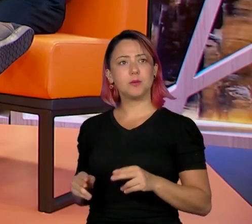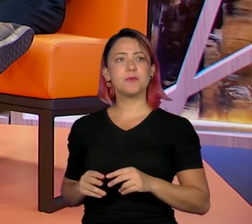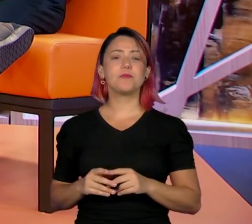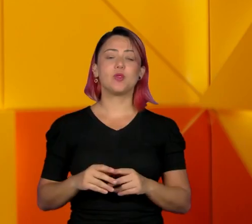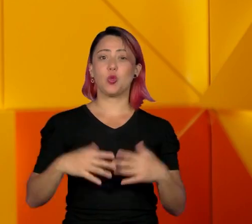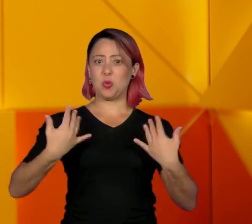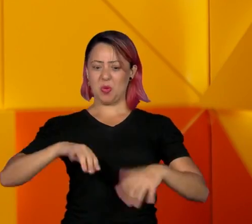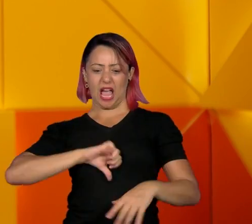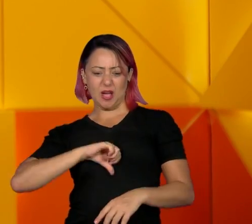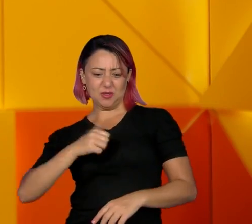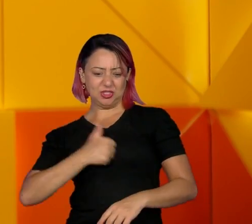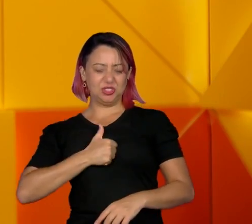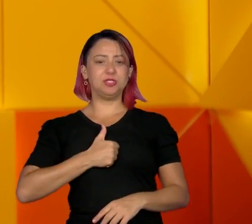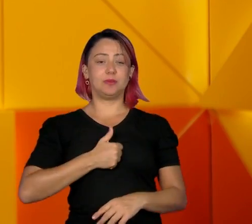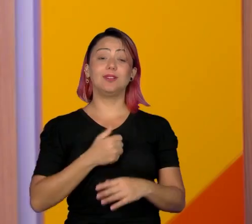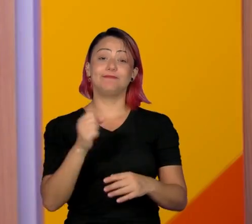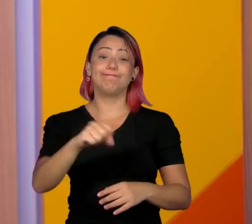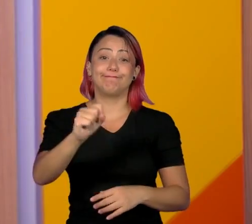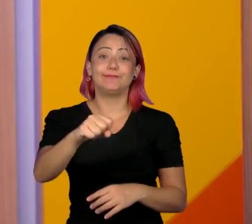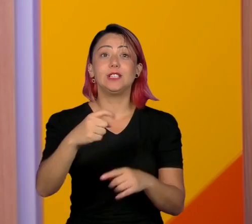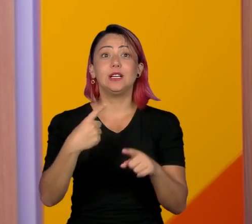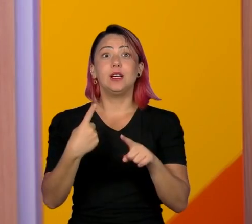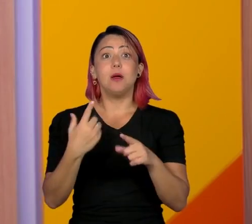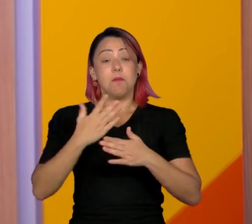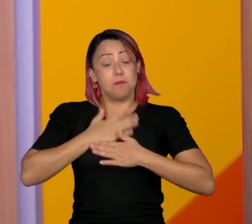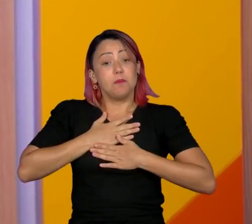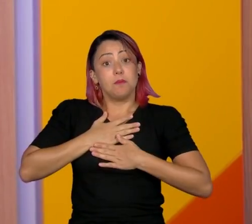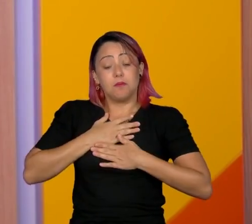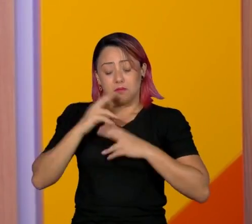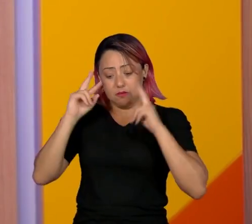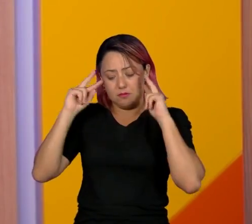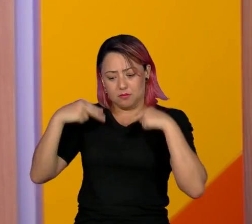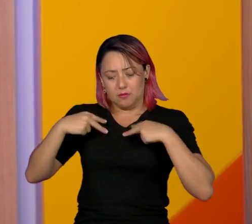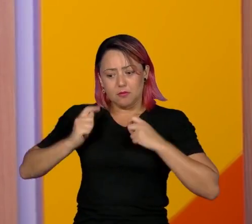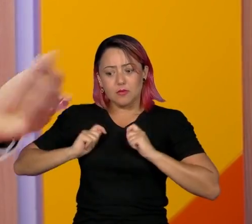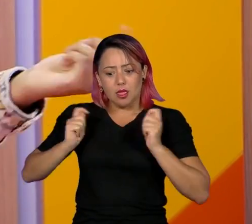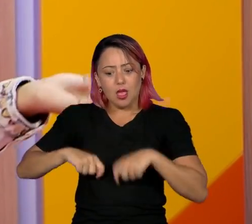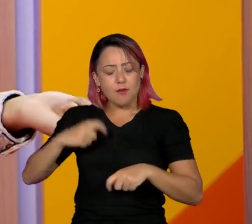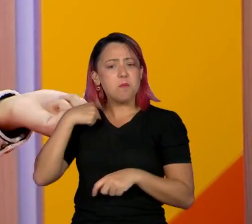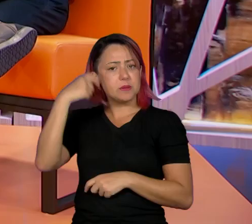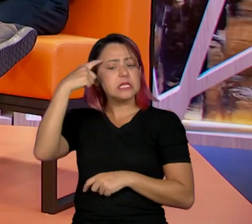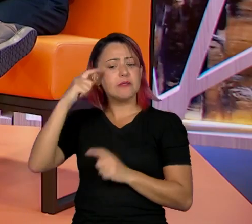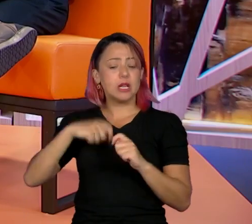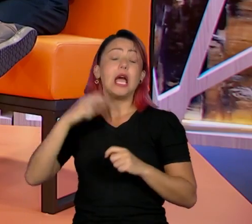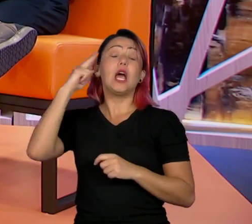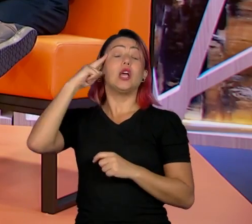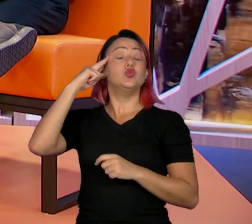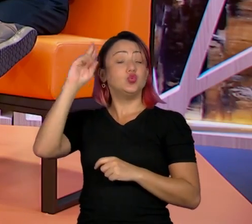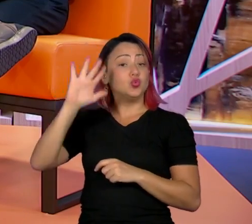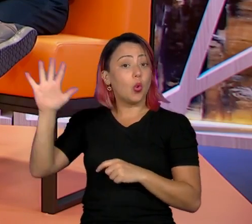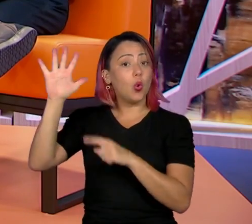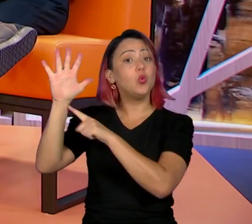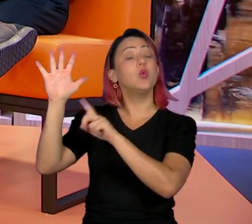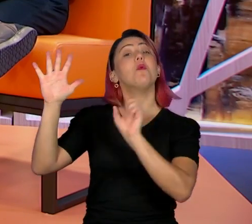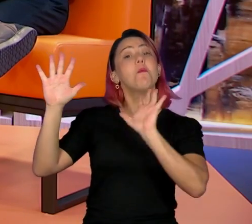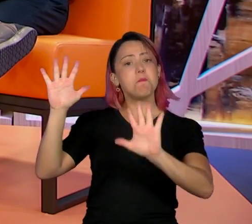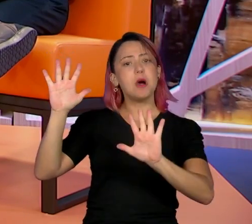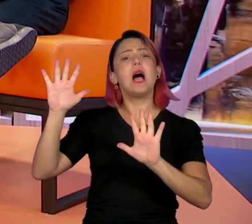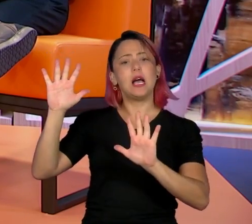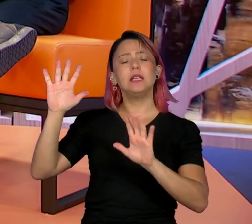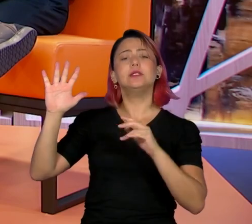pensar a construção, porque para mim fazia sentido essa lógica, entendeu? Podia ser um sonho, mas eu